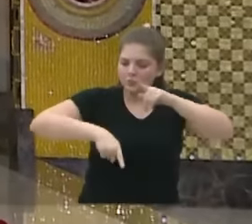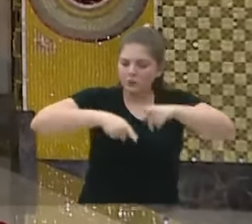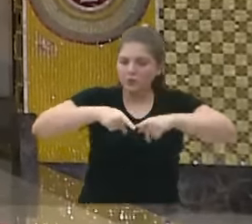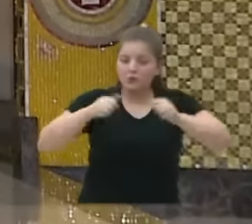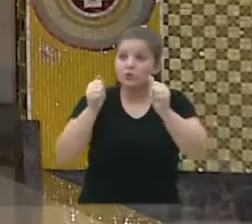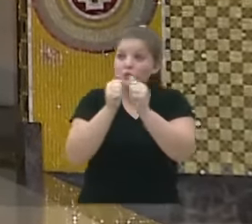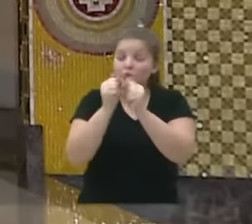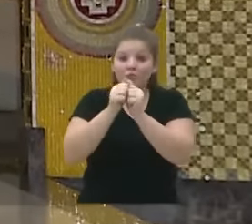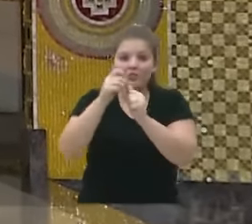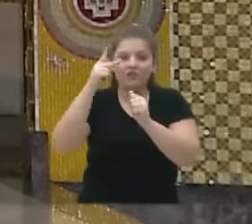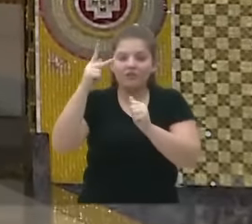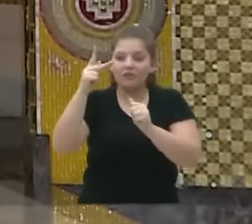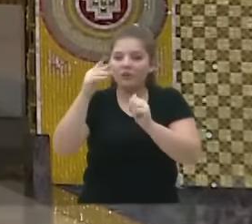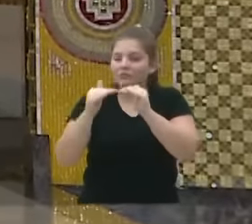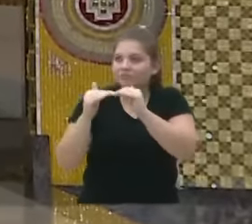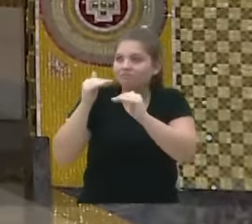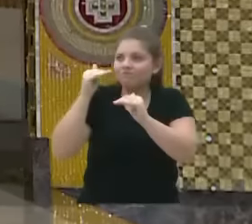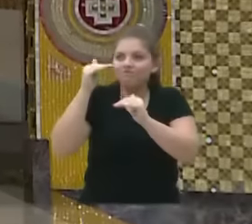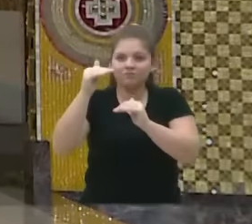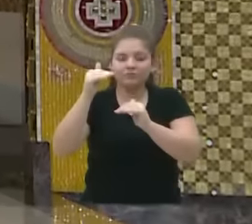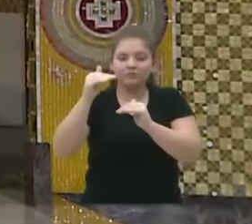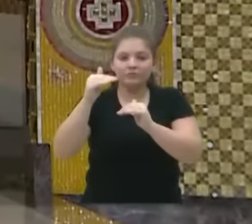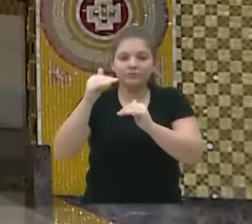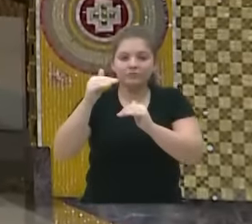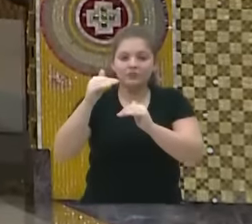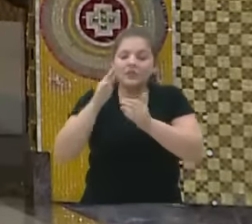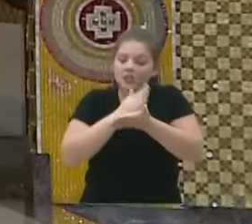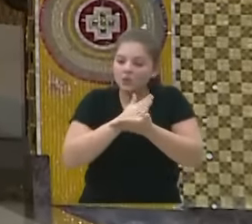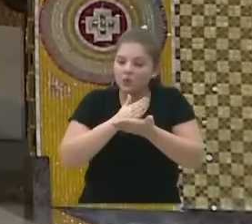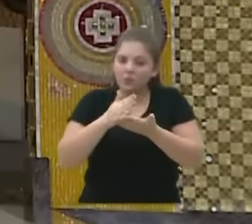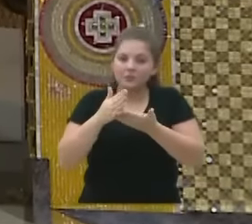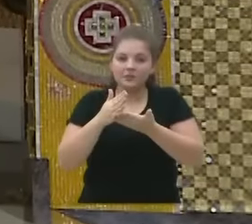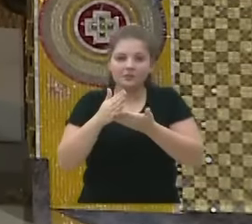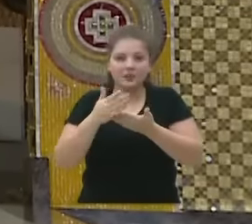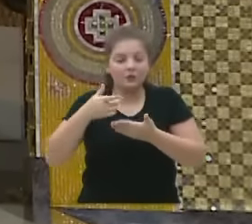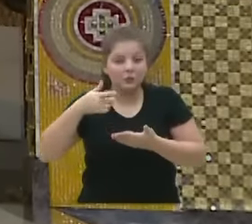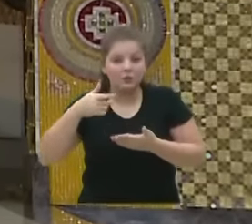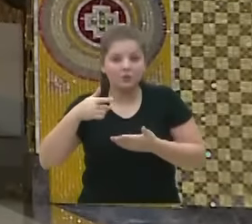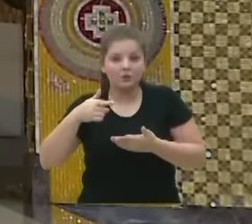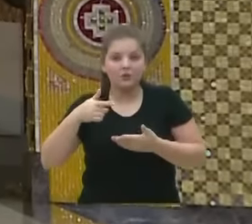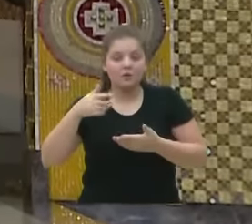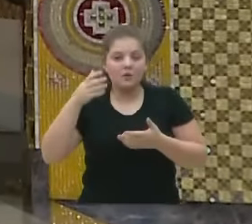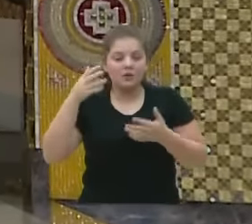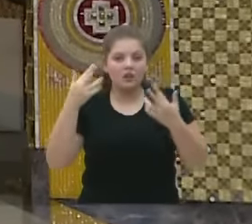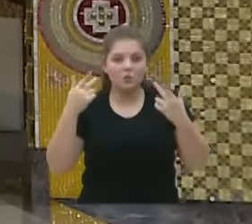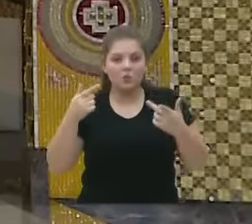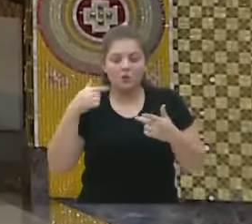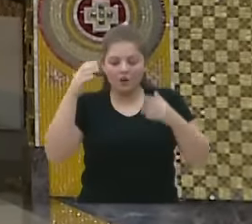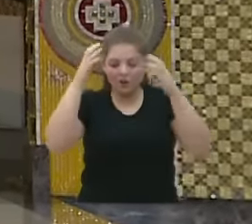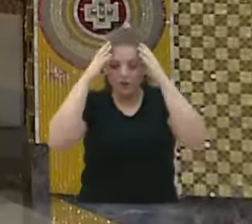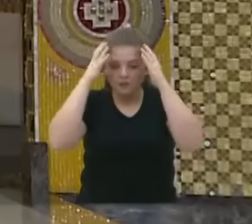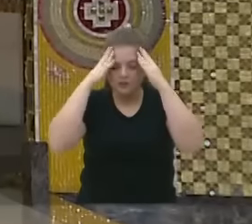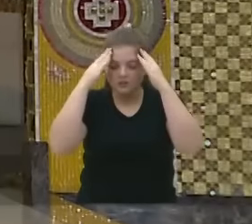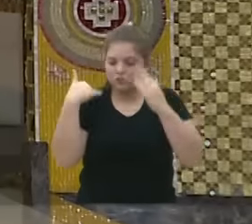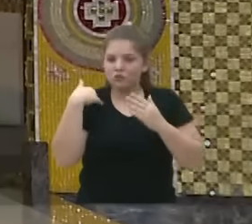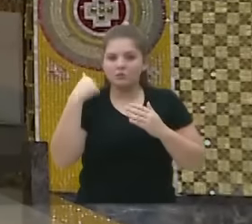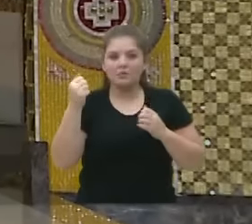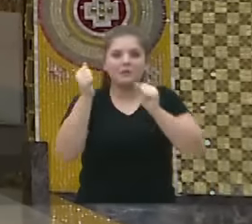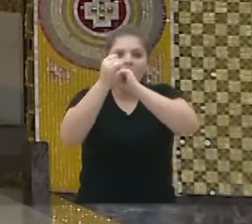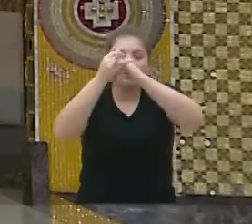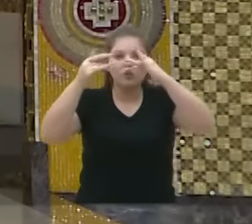vós, e tendo Ele nos precedido com nossa cabeça, nos chama para a glória